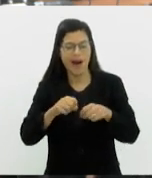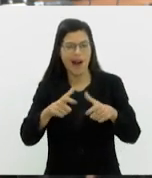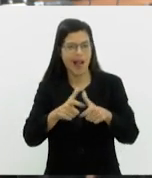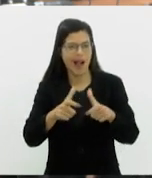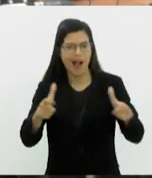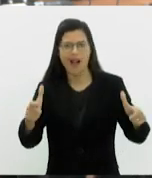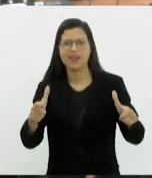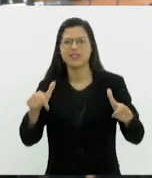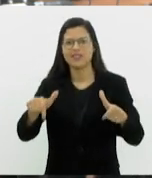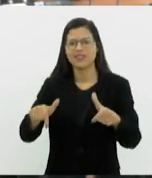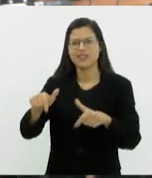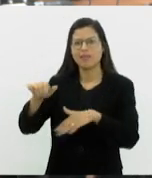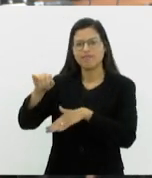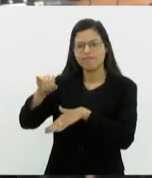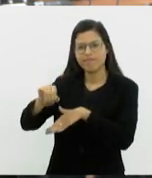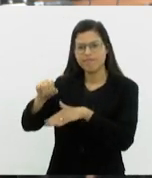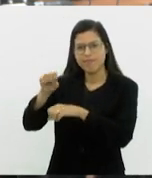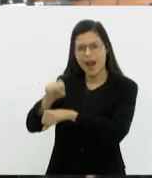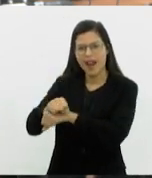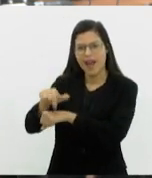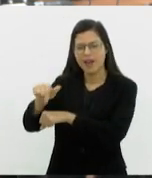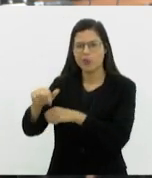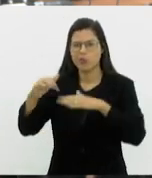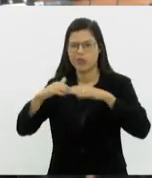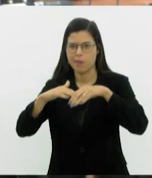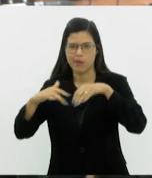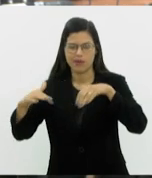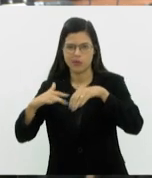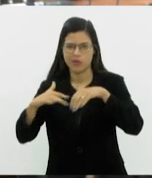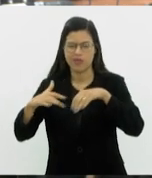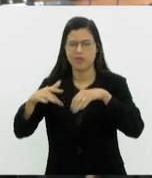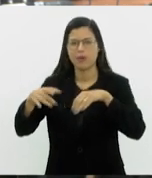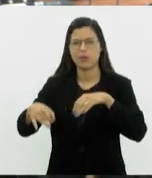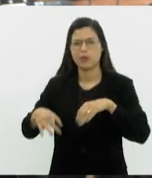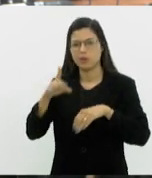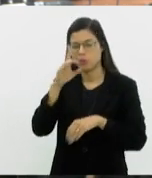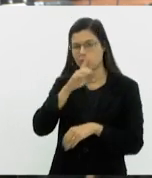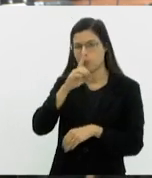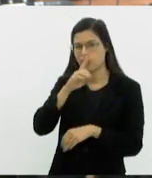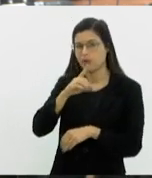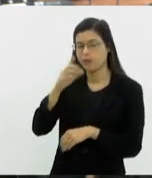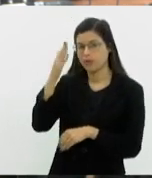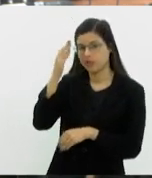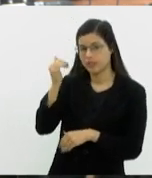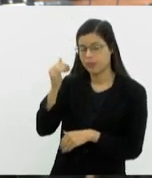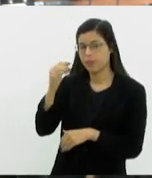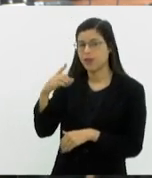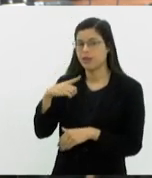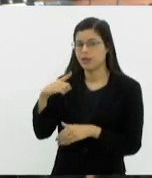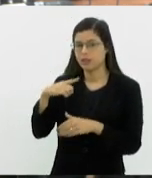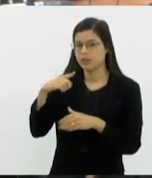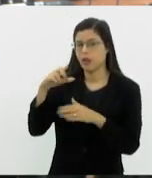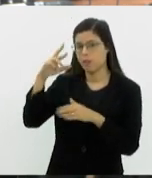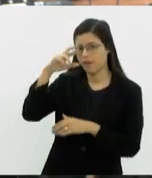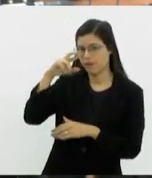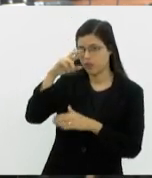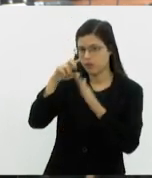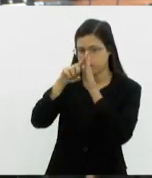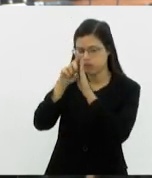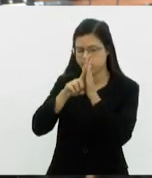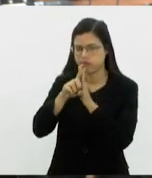na Baía de Guanabara desde o último domingo. Mas você sabia que existe um monitoramento diário para